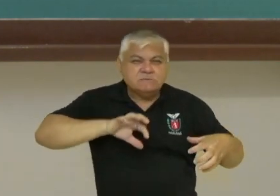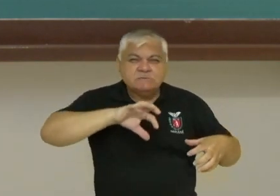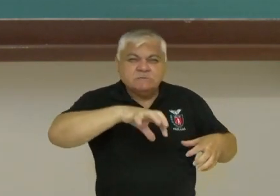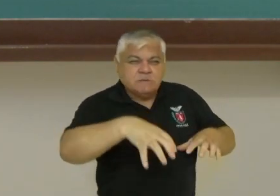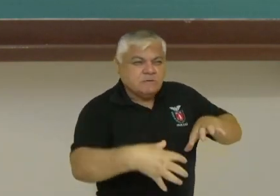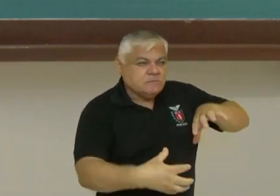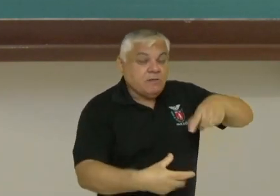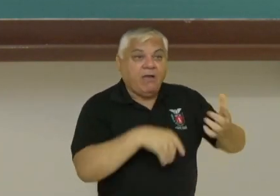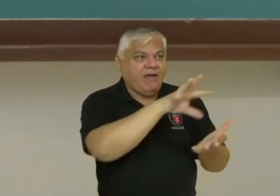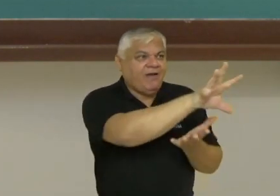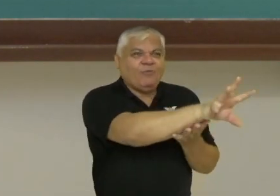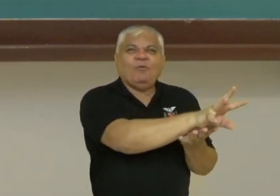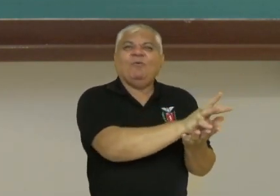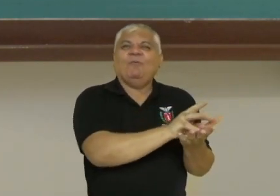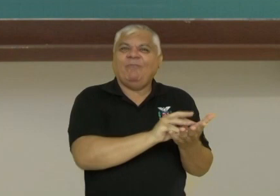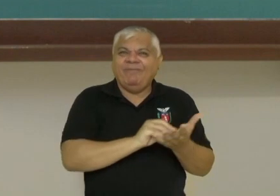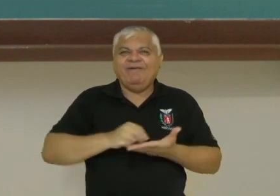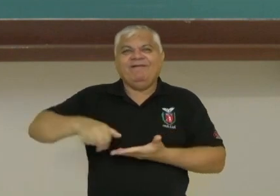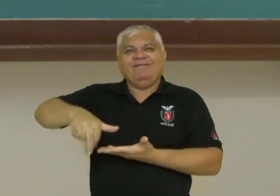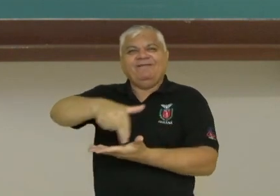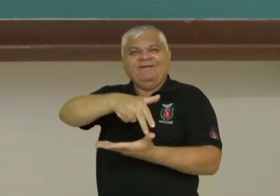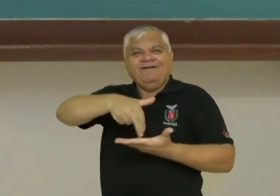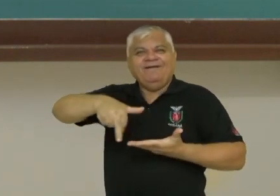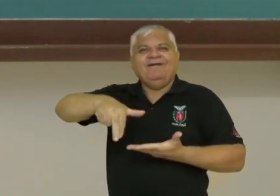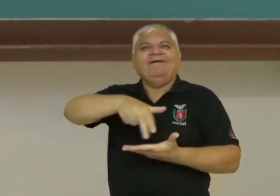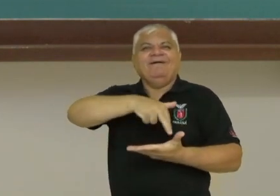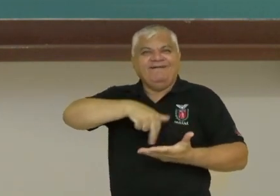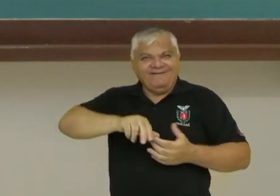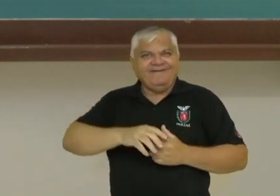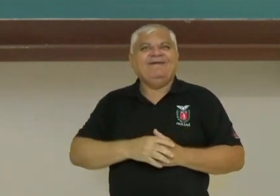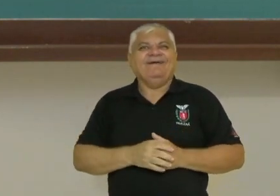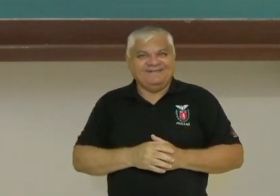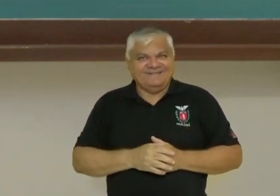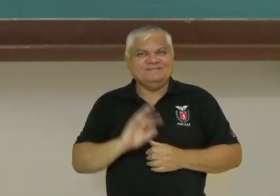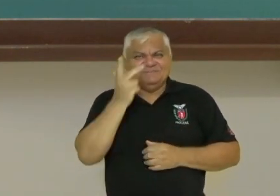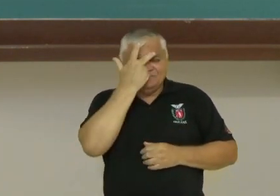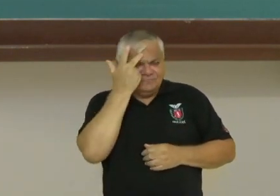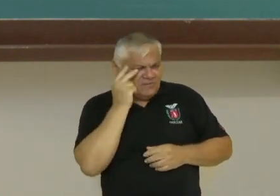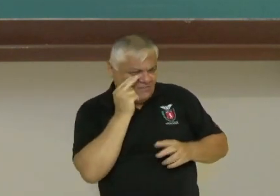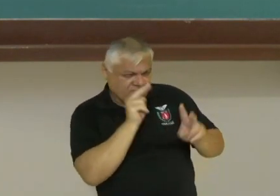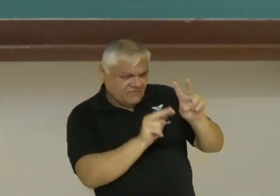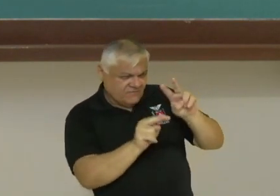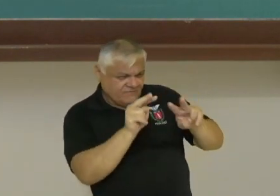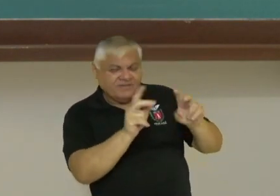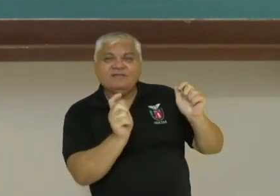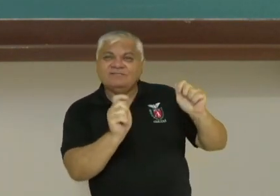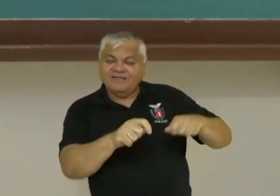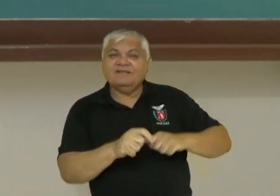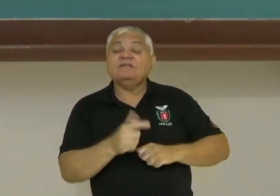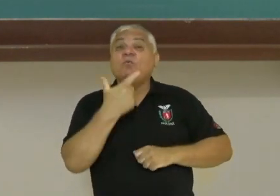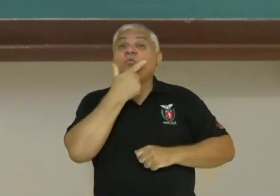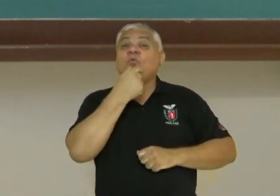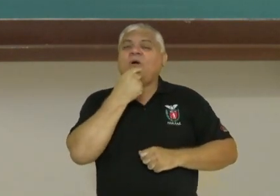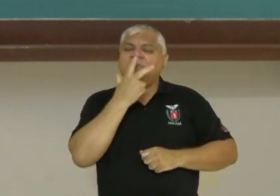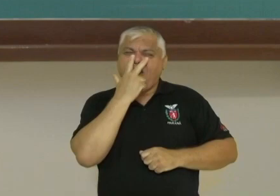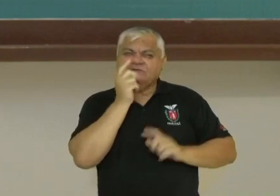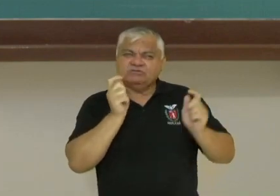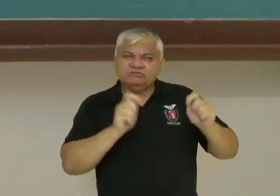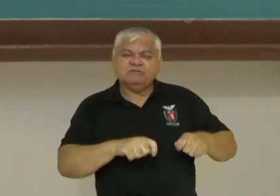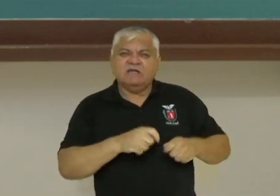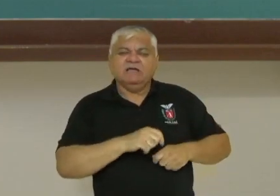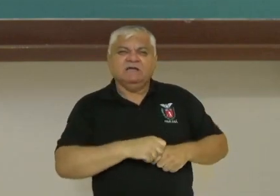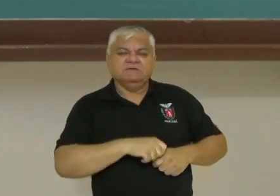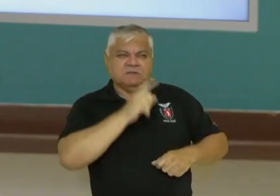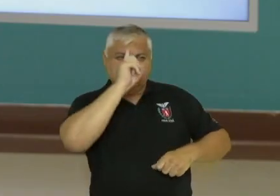selvagens, muito presentes, né, naquela época, e que reproduzindo esses movimentos deles, então o homem acreditava ser capaz de